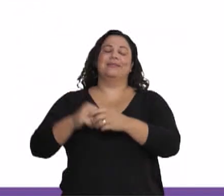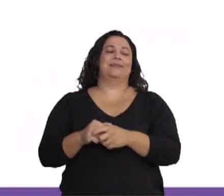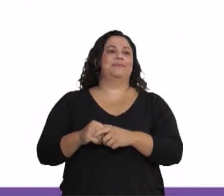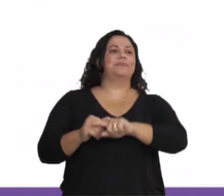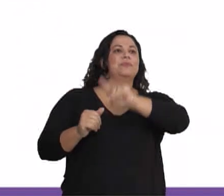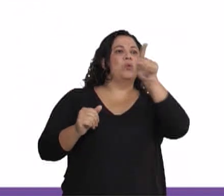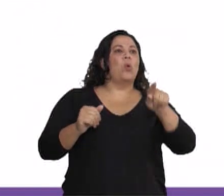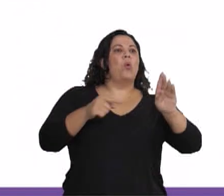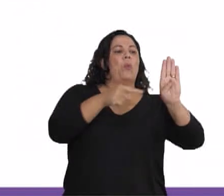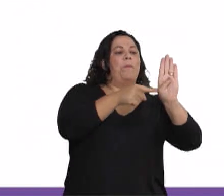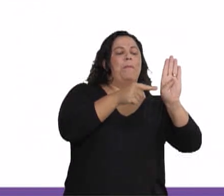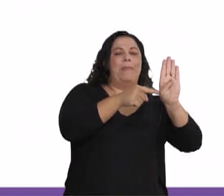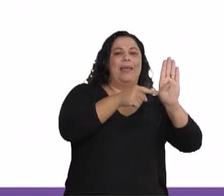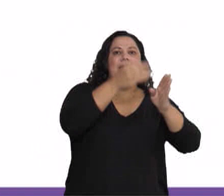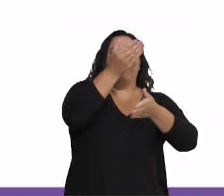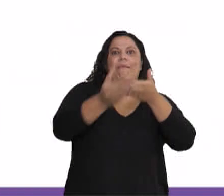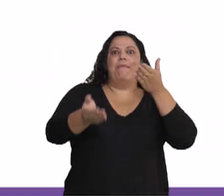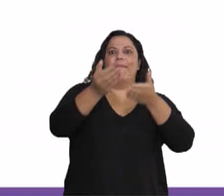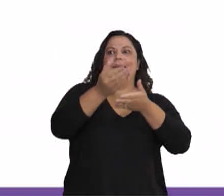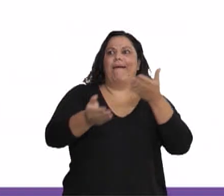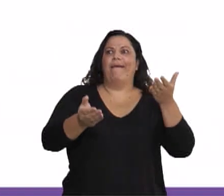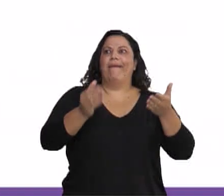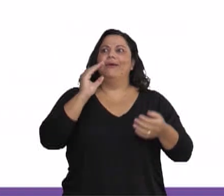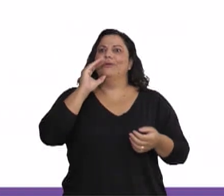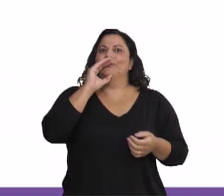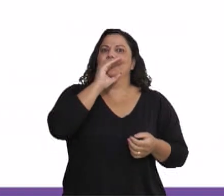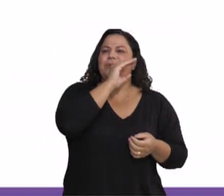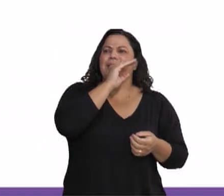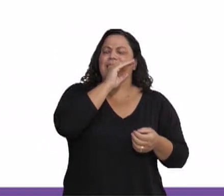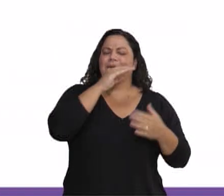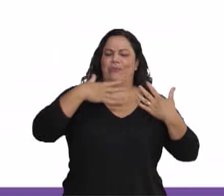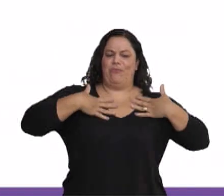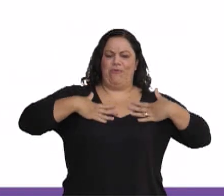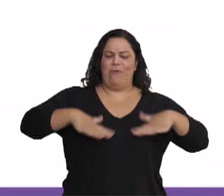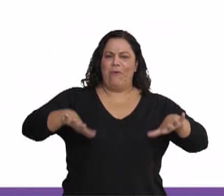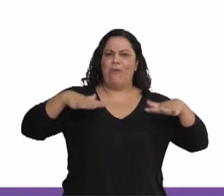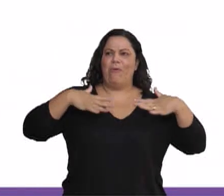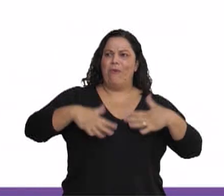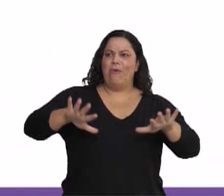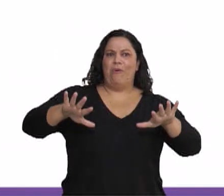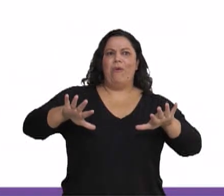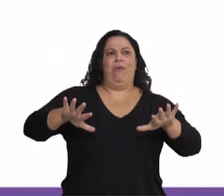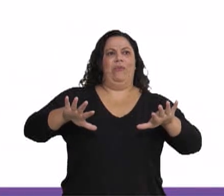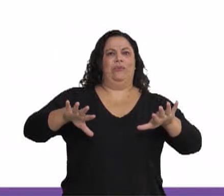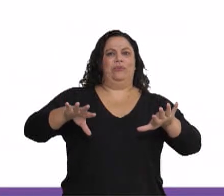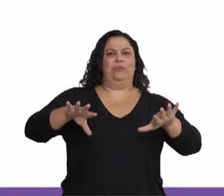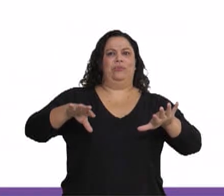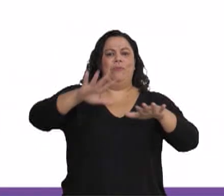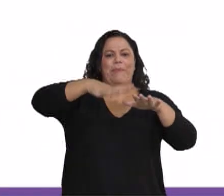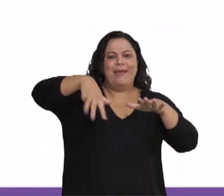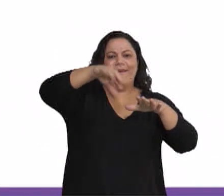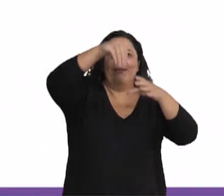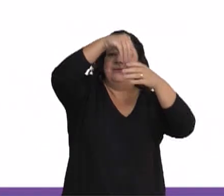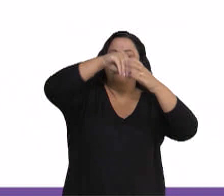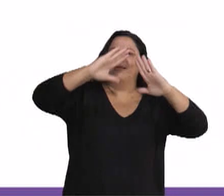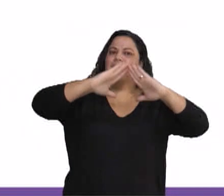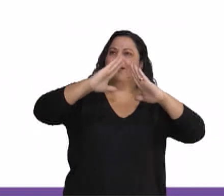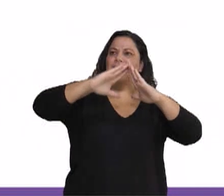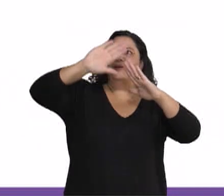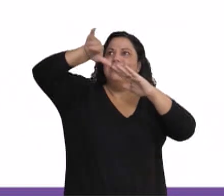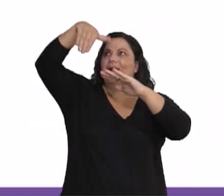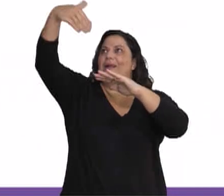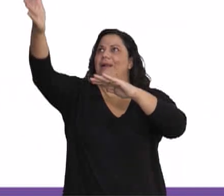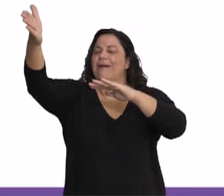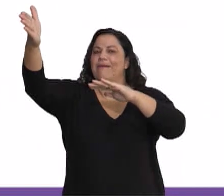numa taxa menor para o meio externo do que quando estava do lado de fora da casa. Letra C, deixa de